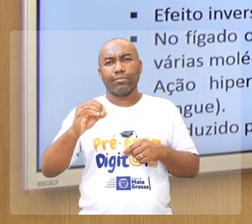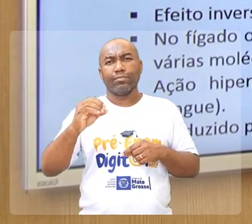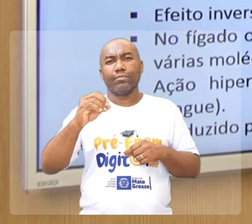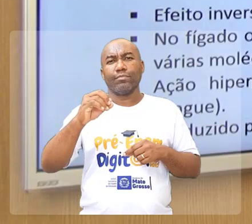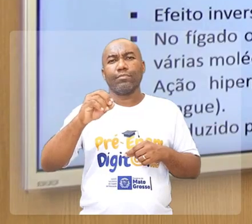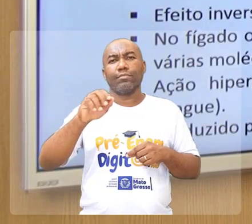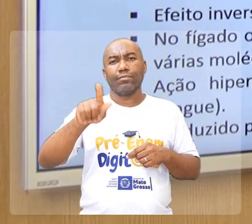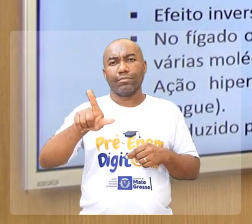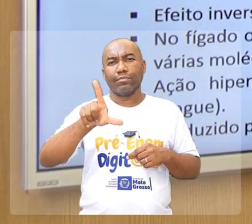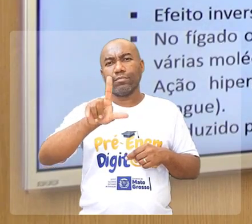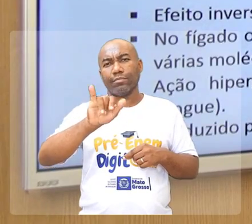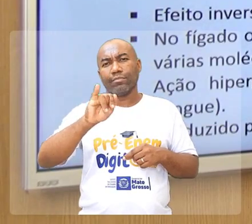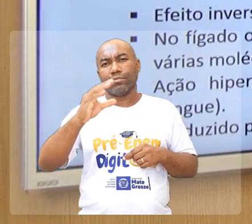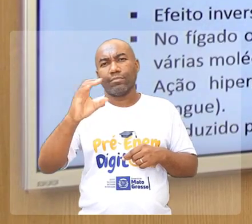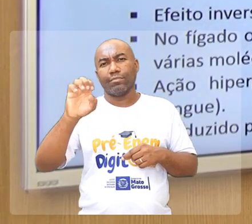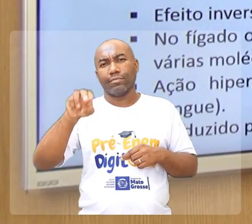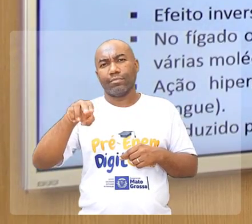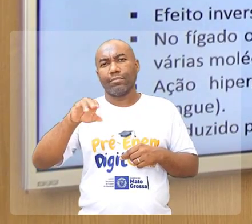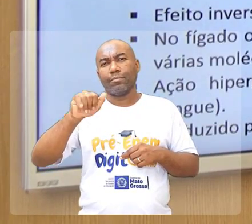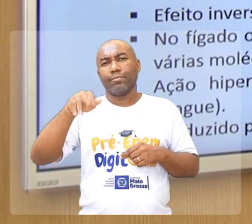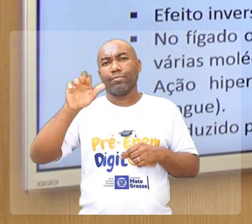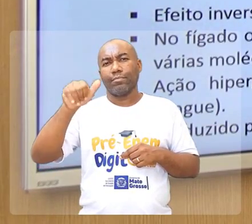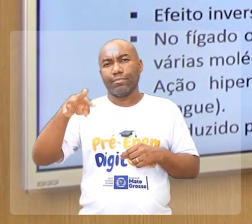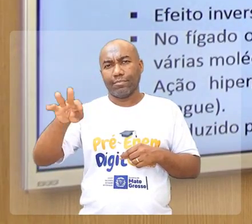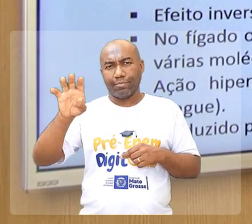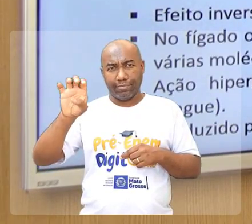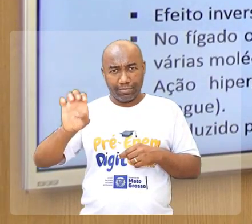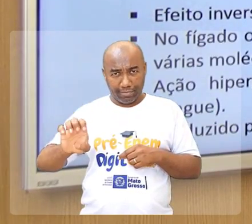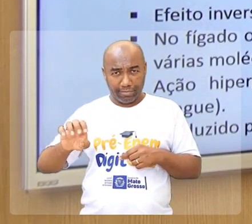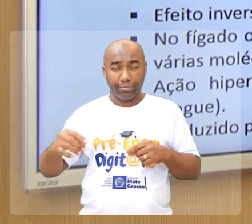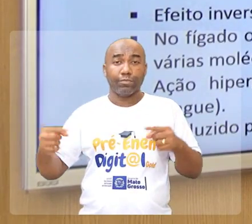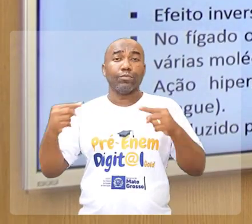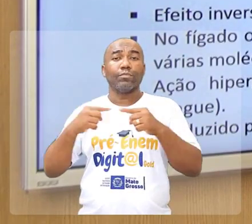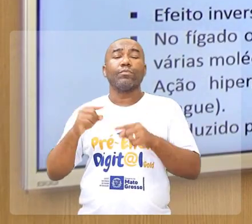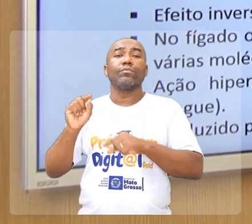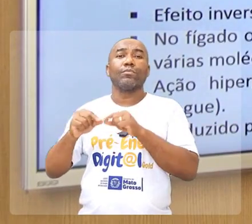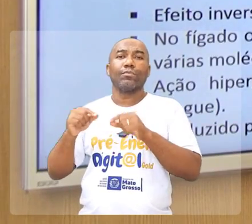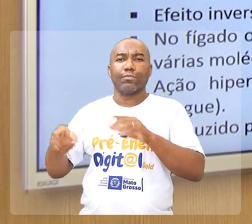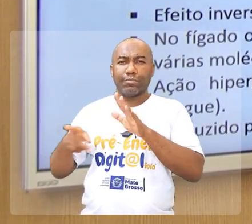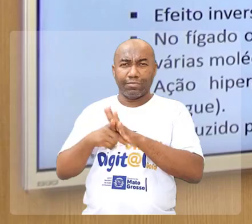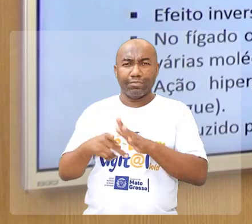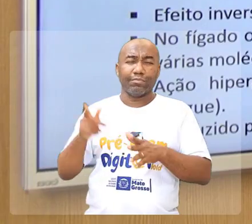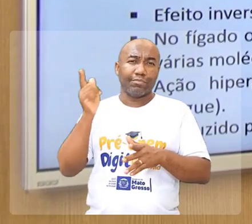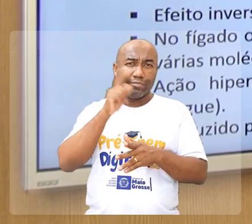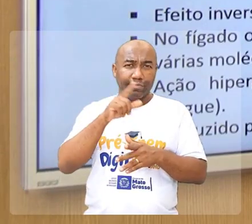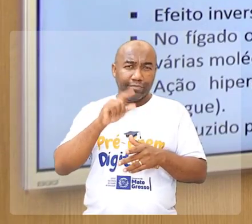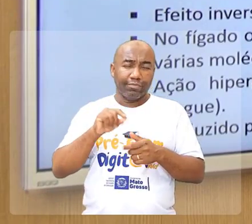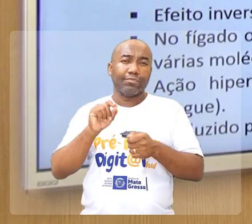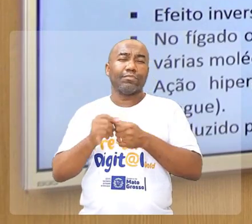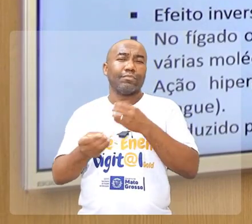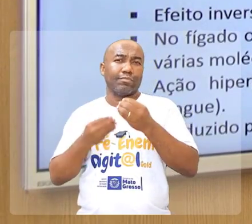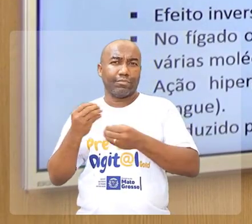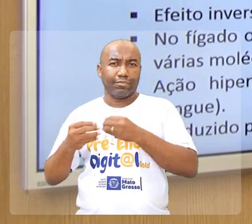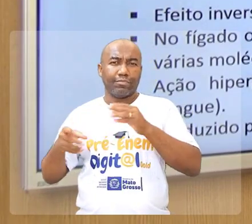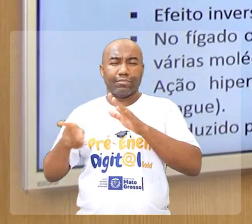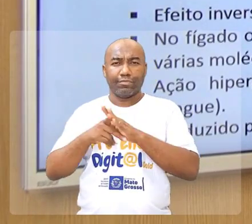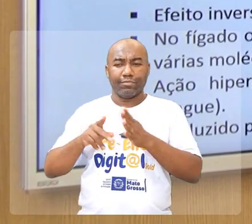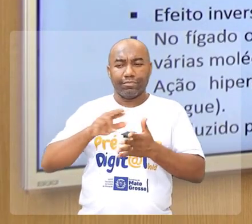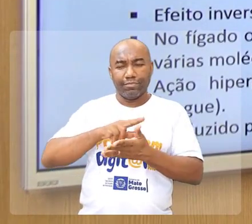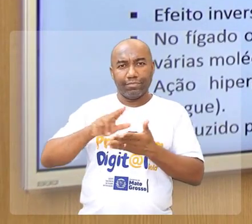hipoglicemiante. Então qual que é o sentido disso? Diminui a quantidade de açúcar na corrente